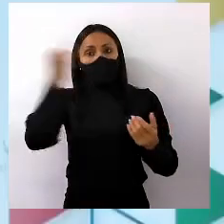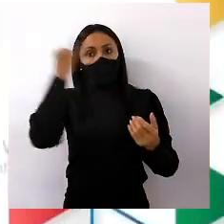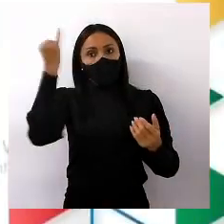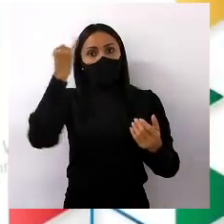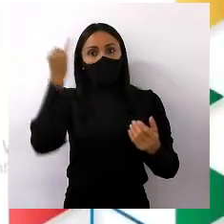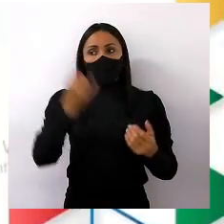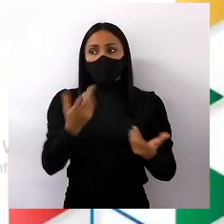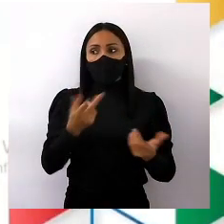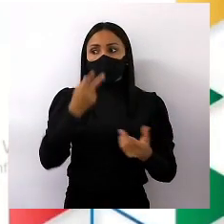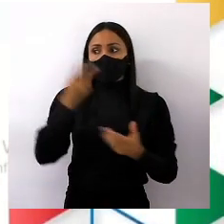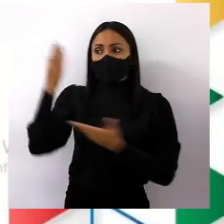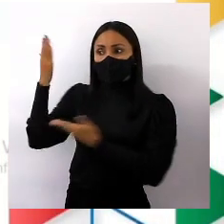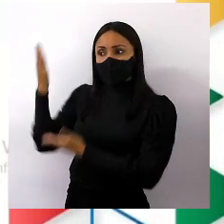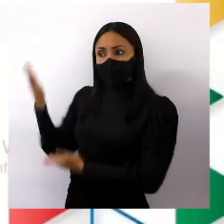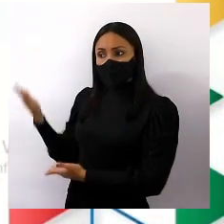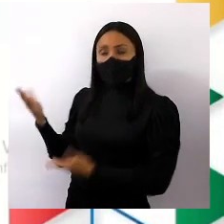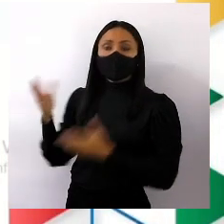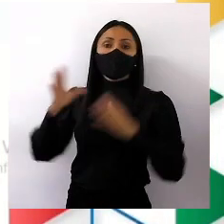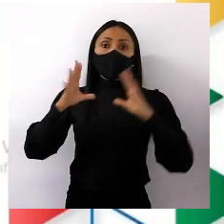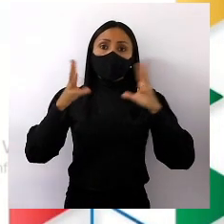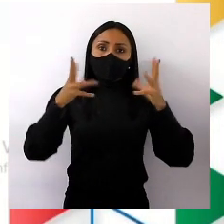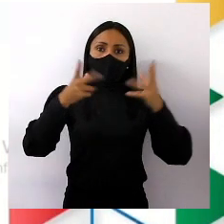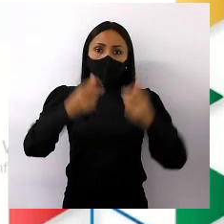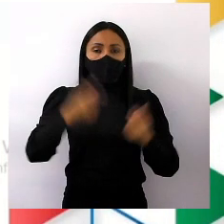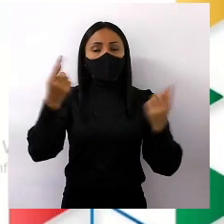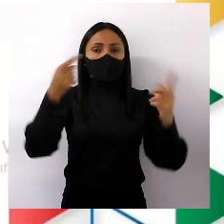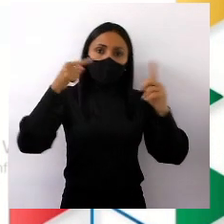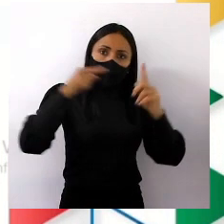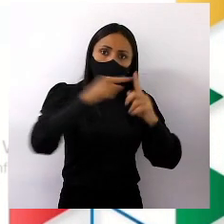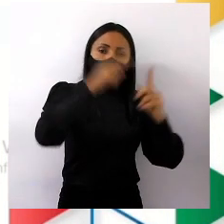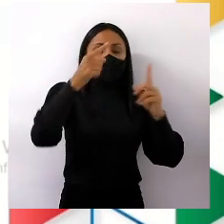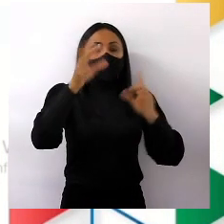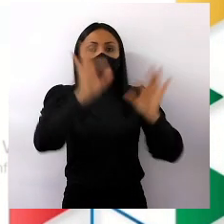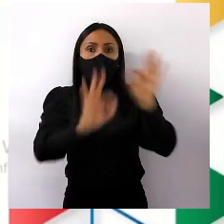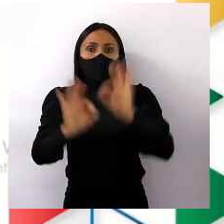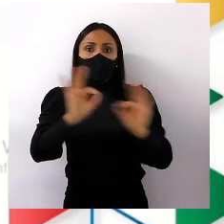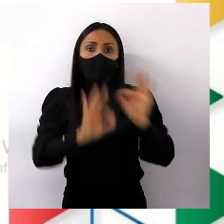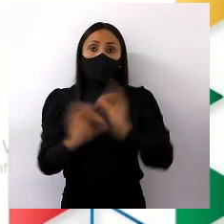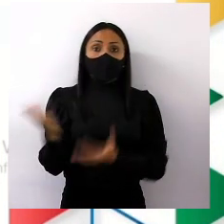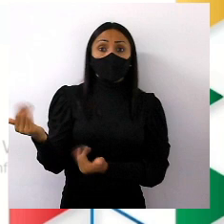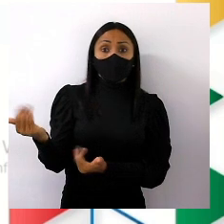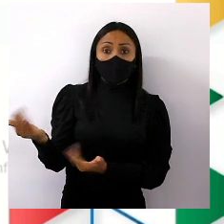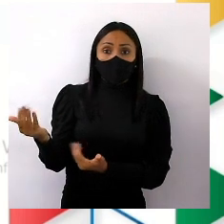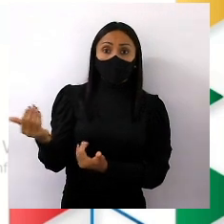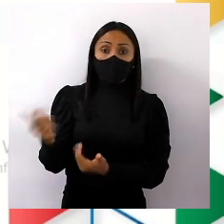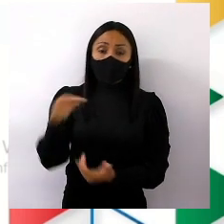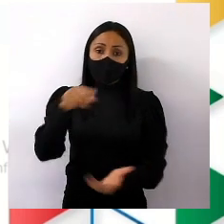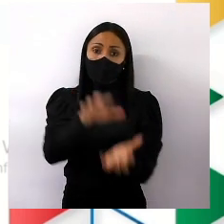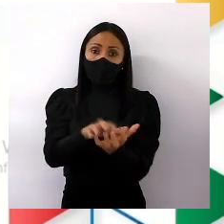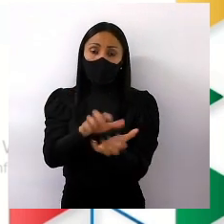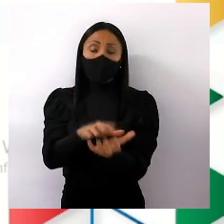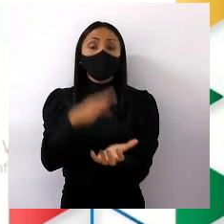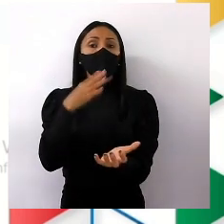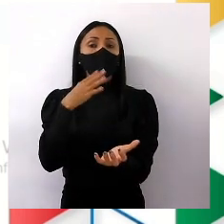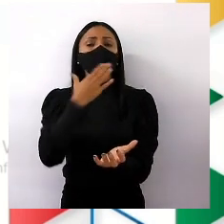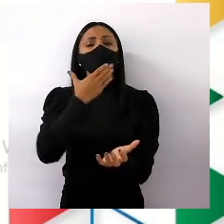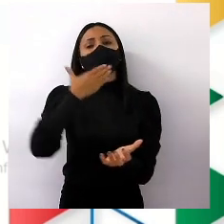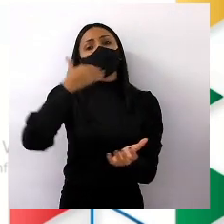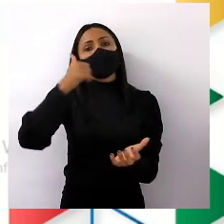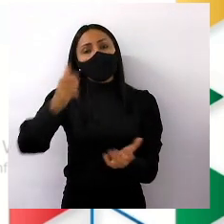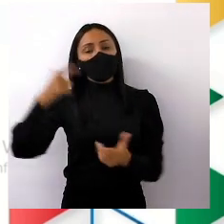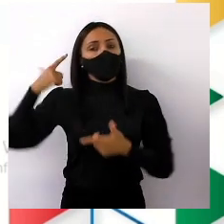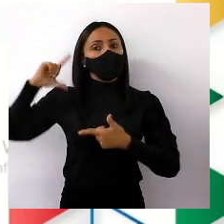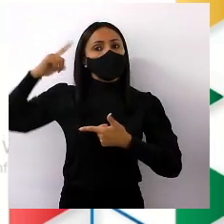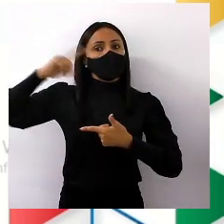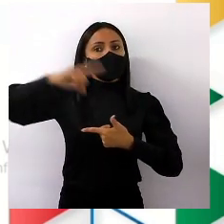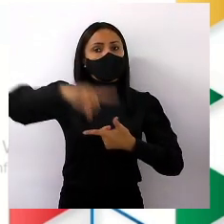Ó. Tudo isso atende ao objetivo de prepararmos a juventude pernambucana para conhecer melhor as